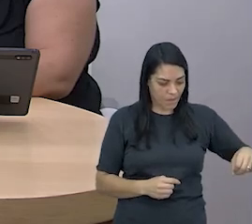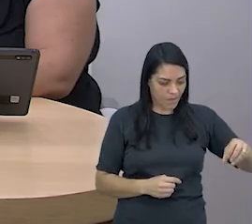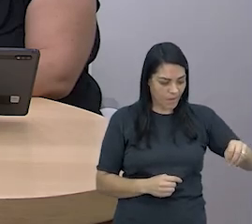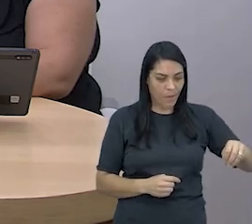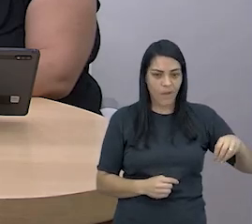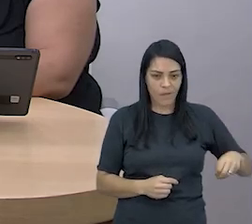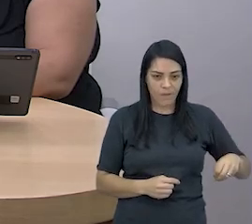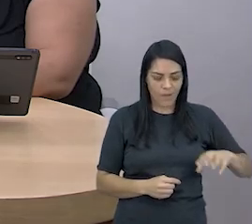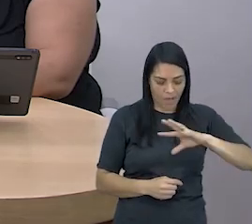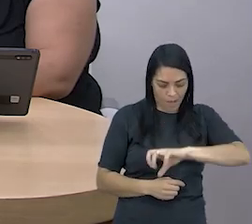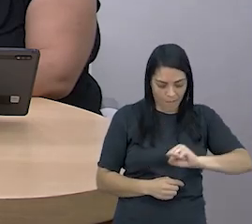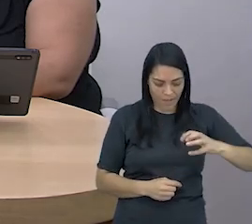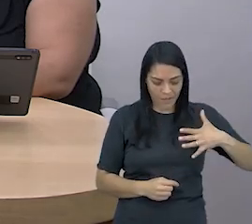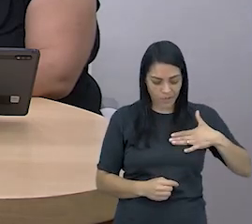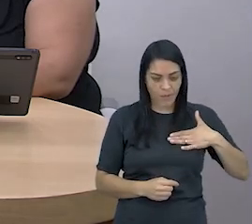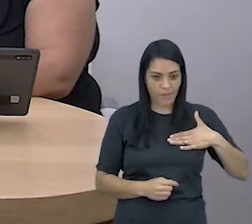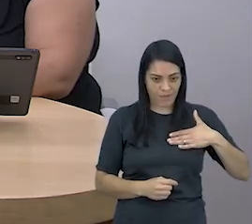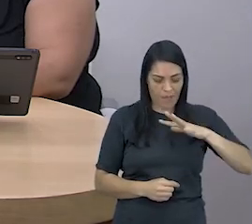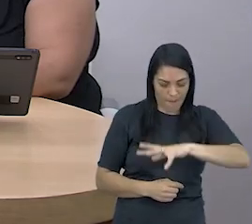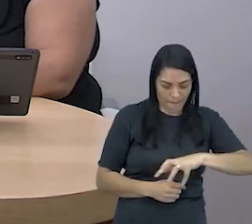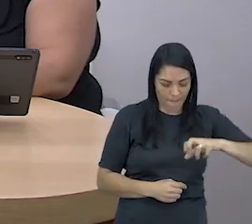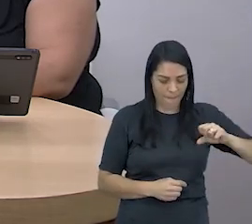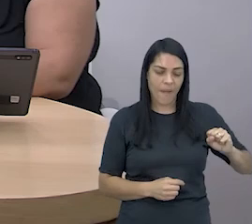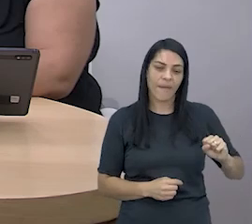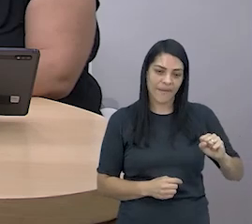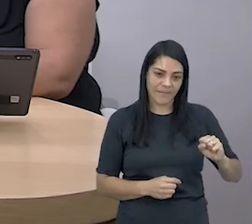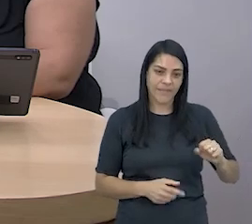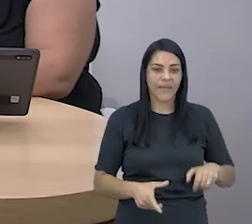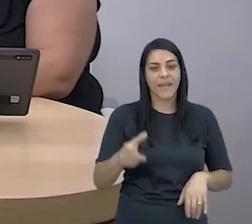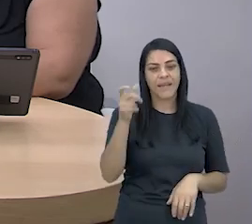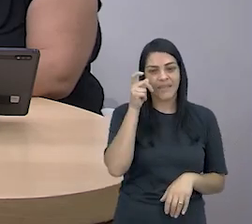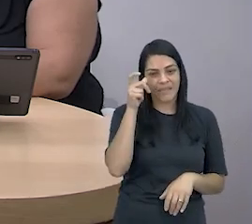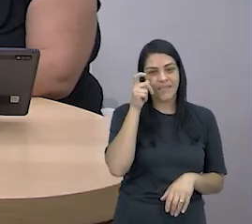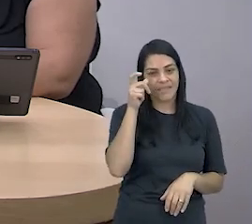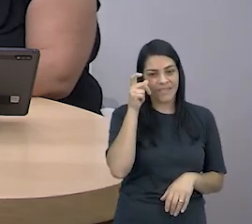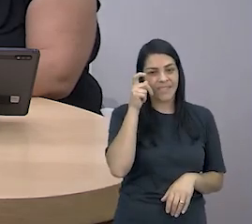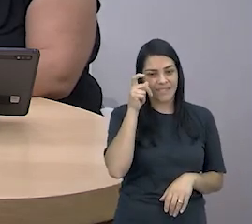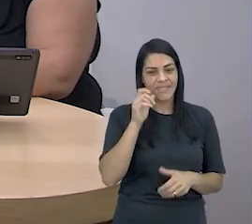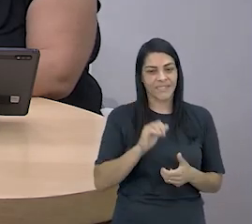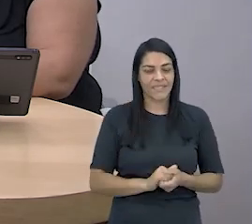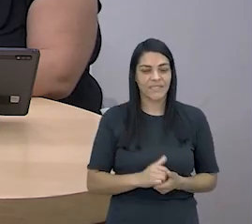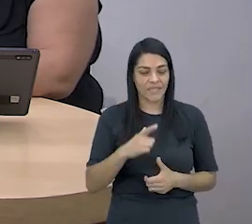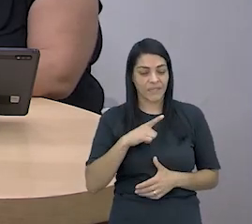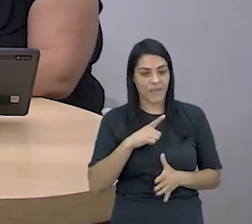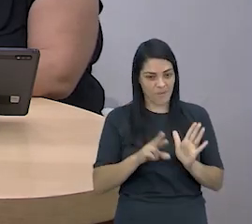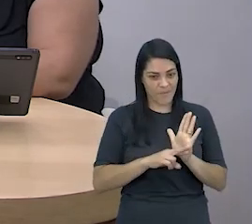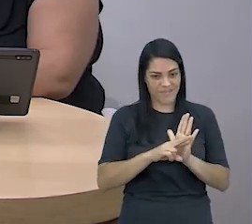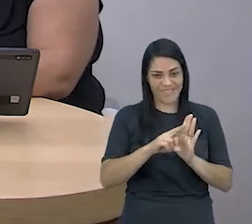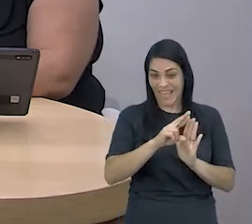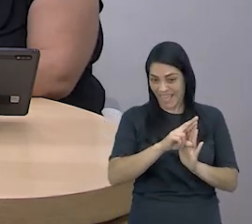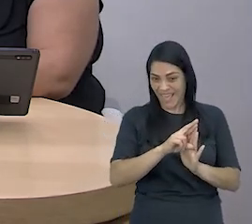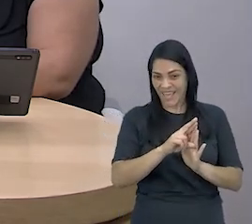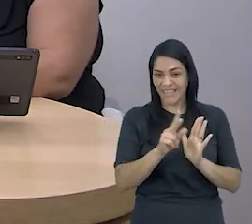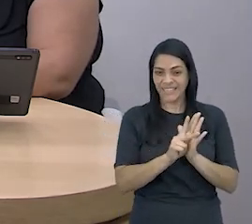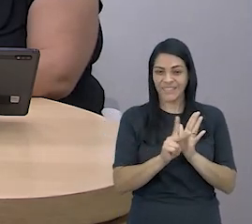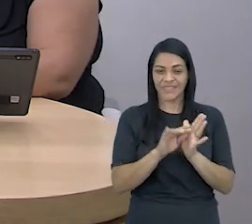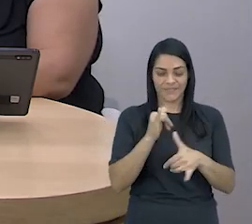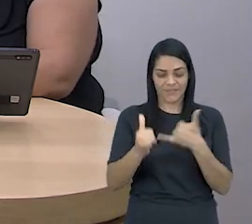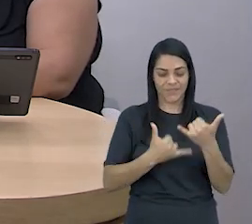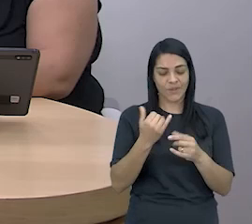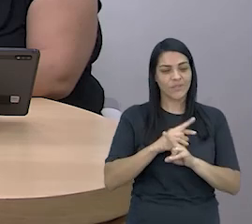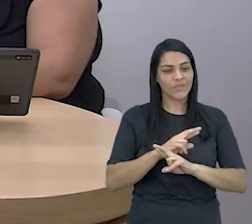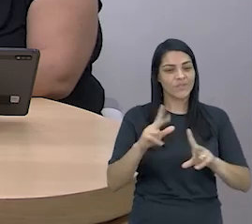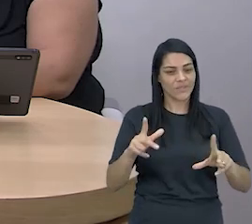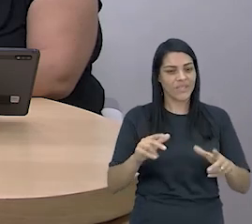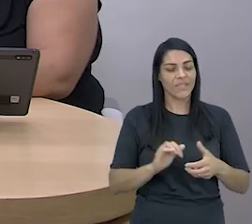pode pegar todas as minhas pedrinhas, né? Então é bem interessante. Aí tem algumas regras inclusive diferentes